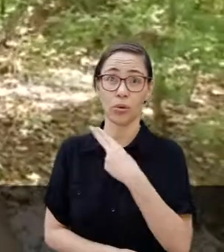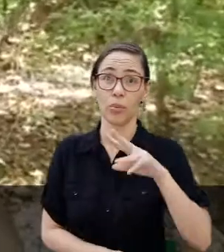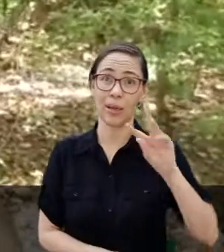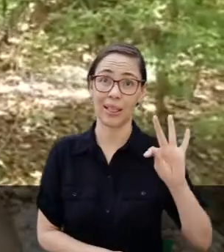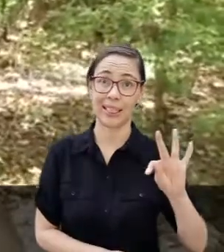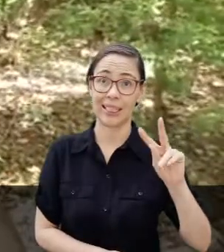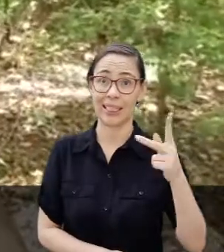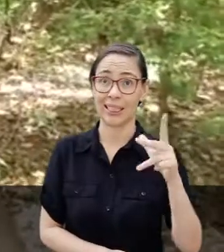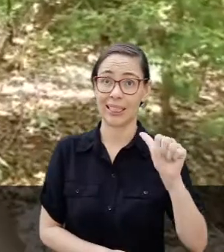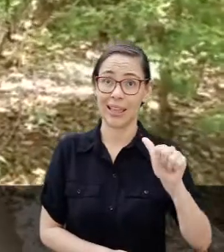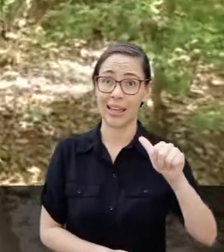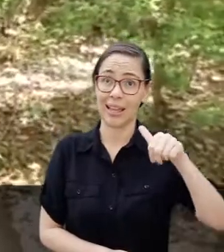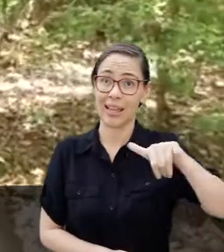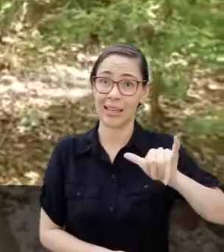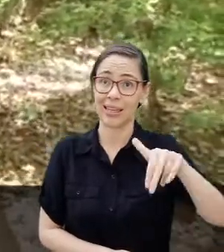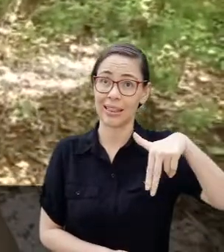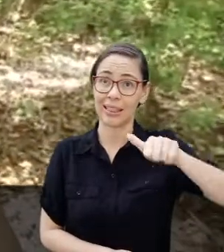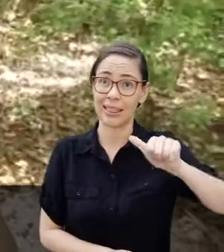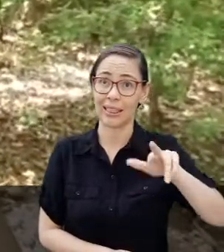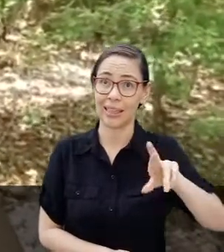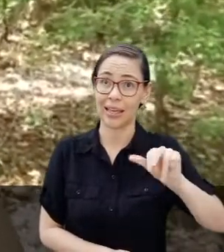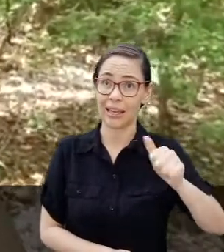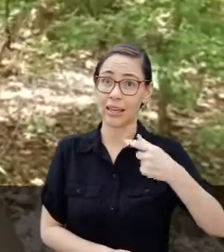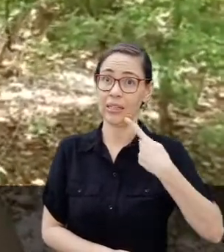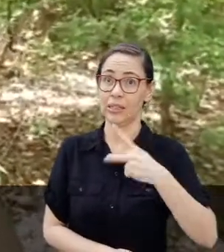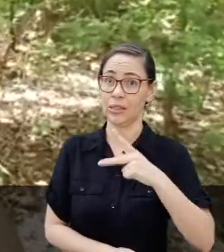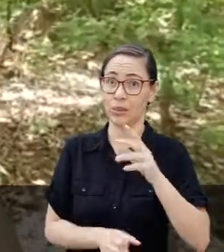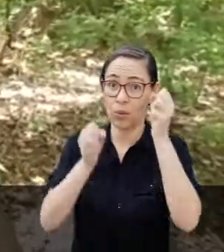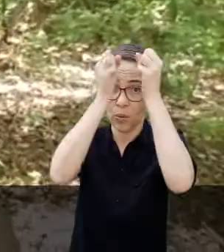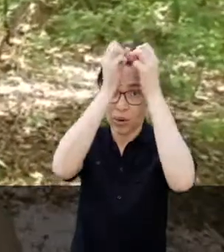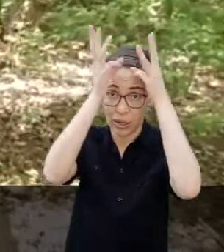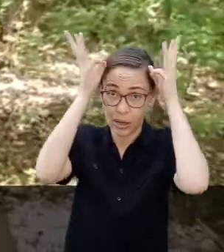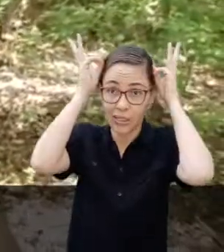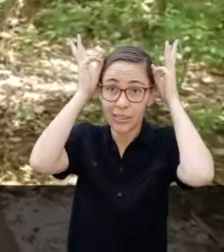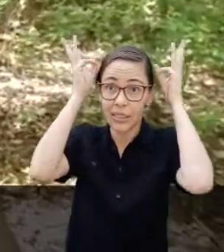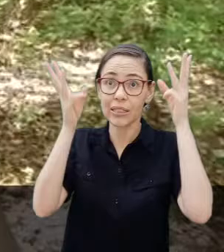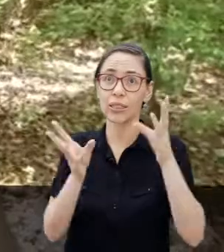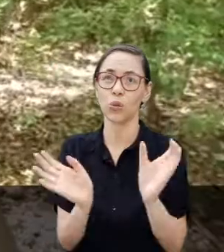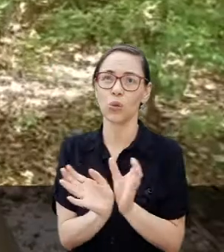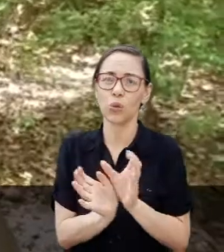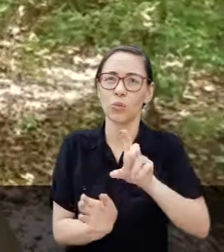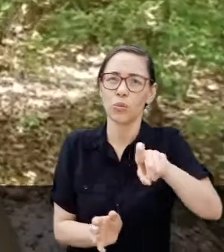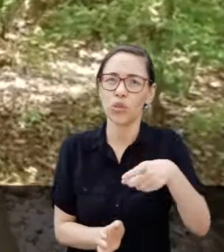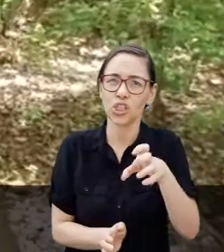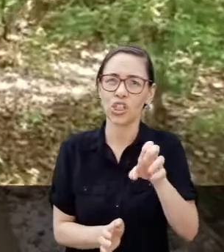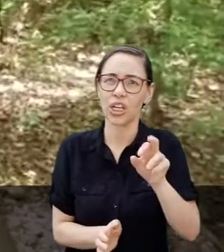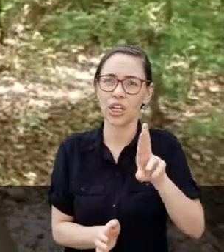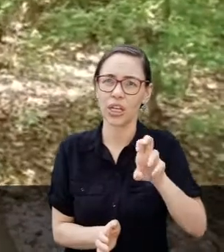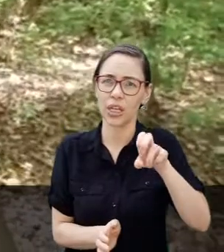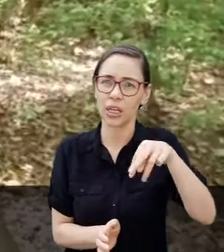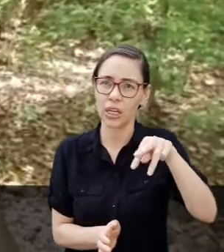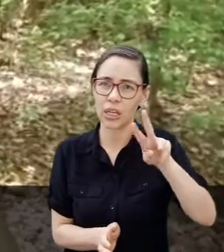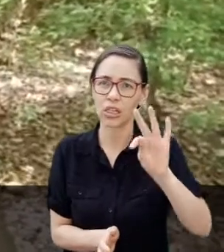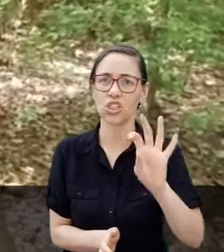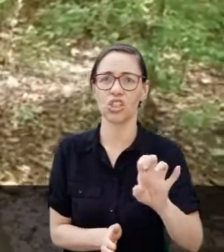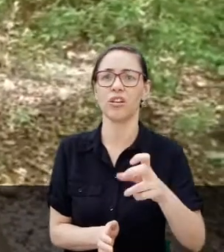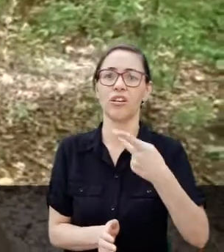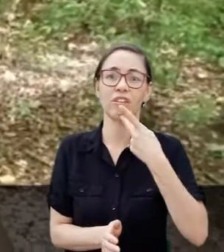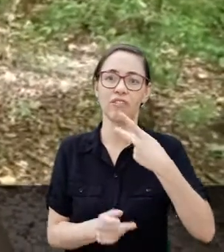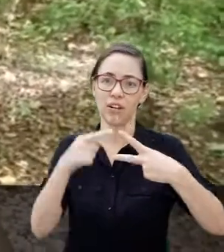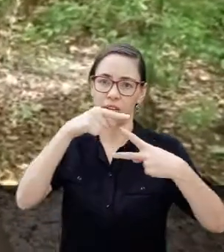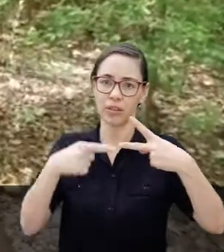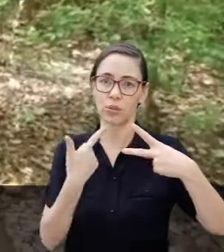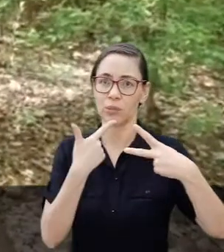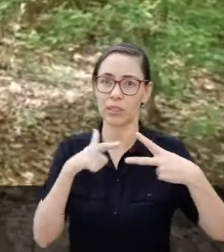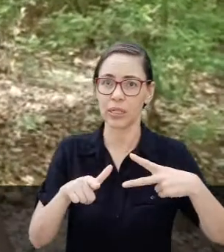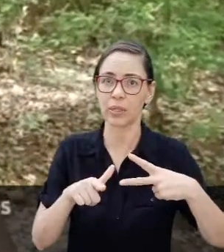Steptô, Aisik Buroin, Vinícius Eto'o Tainara, o ator com Xerente. Olá a todos e todas, eu sou Tainara, mulher